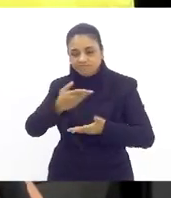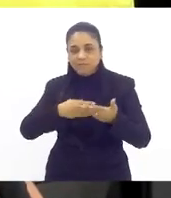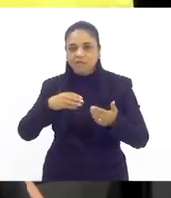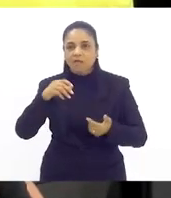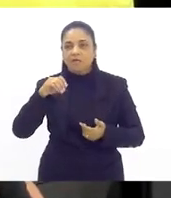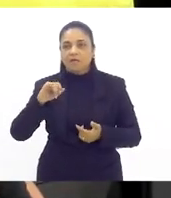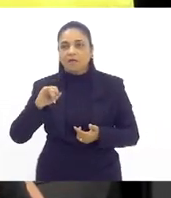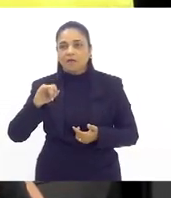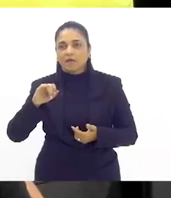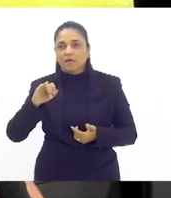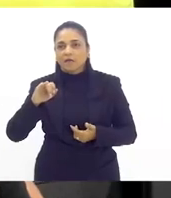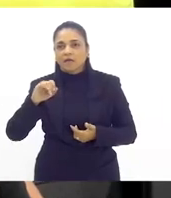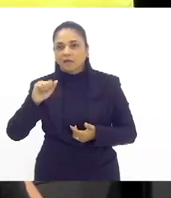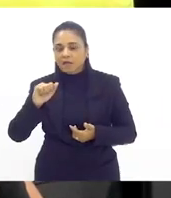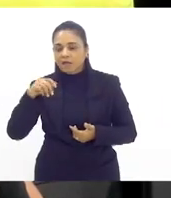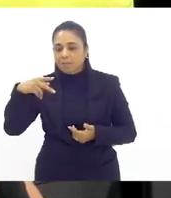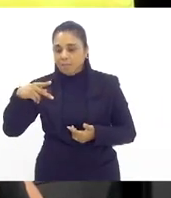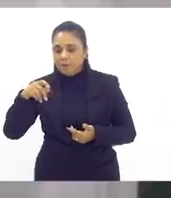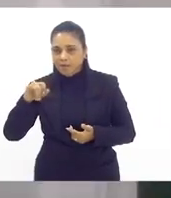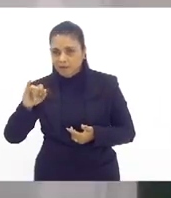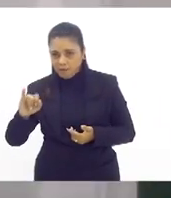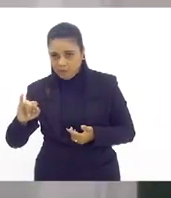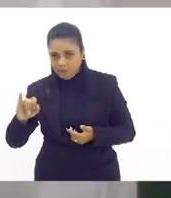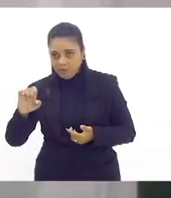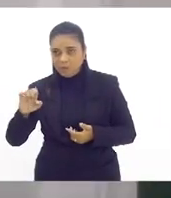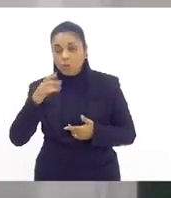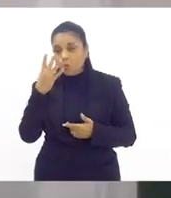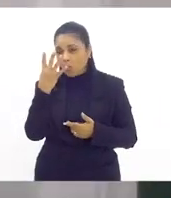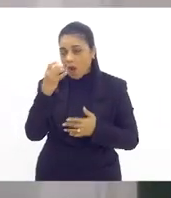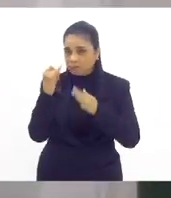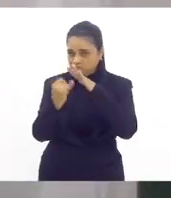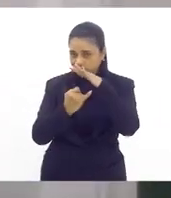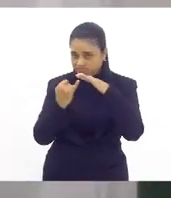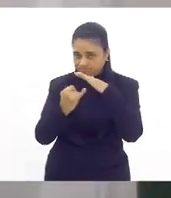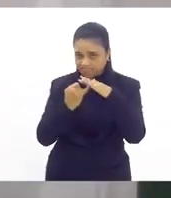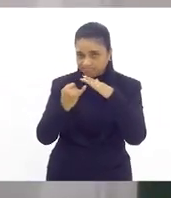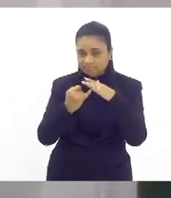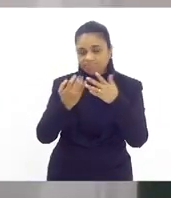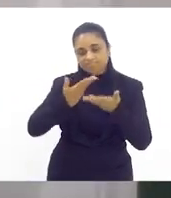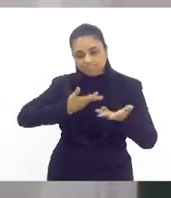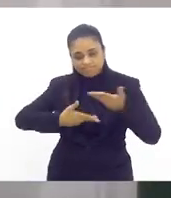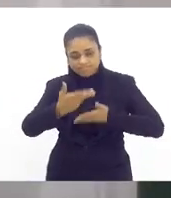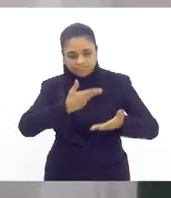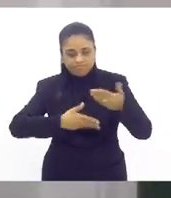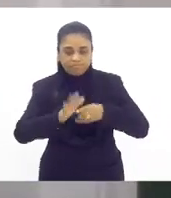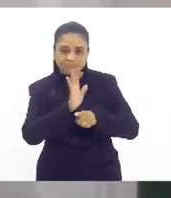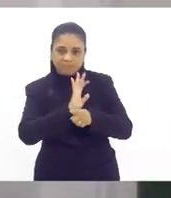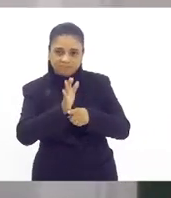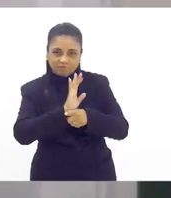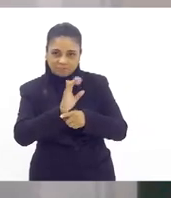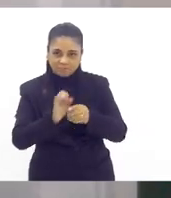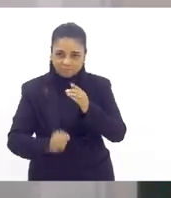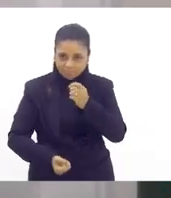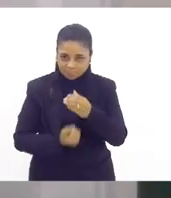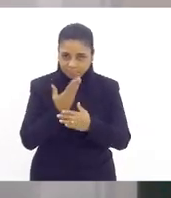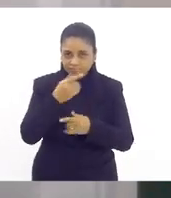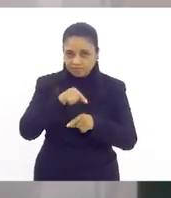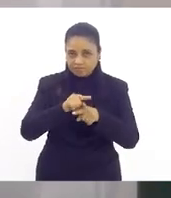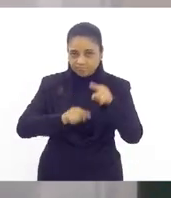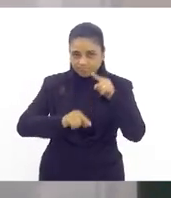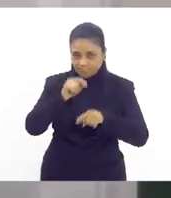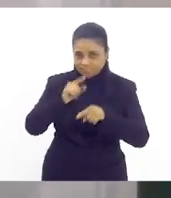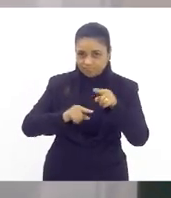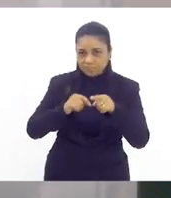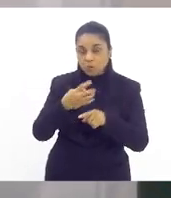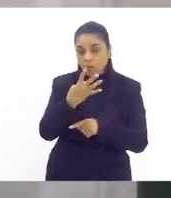a Brave e o sicavis somos 4 entidades aqui que congregam eh o setor produtivo de cinema no Rio de Janeiro representando